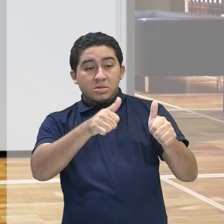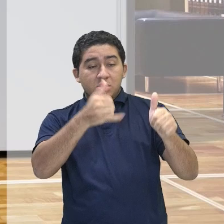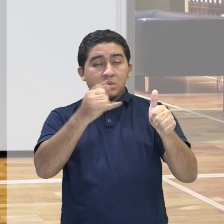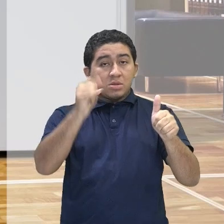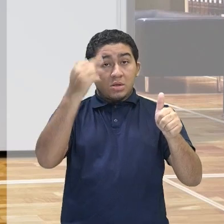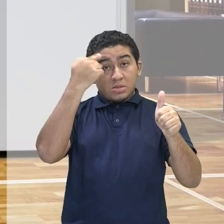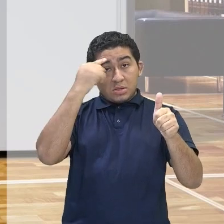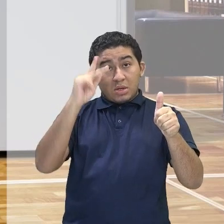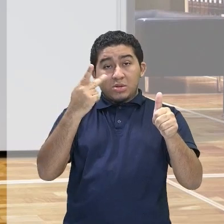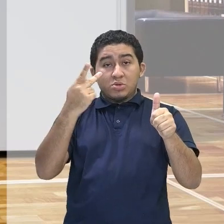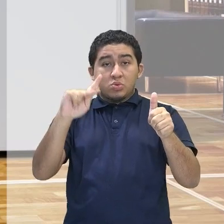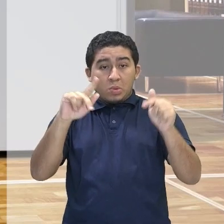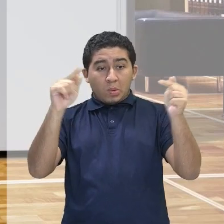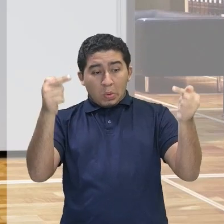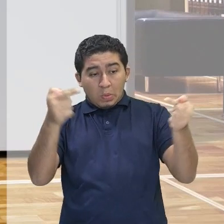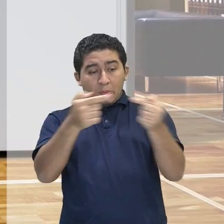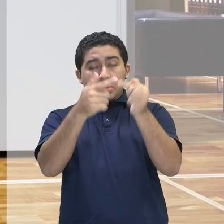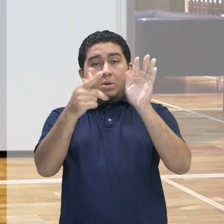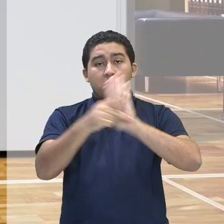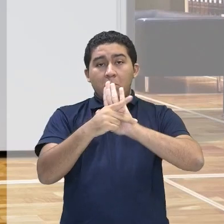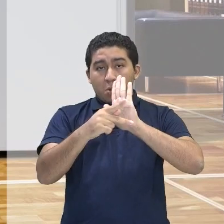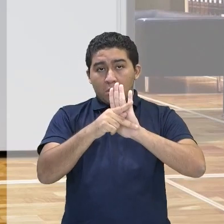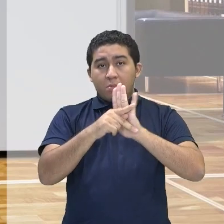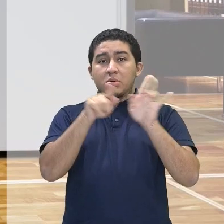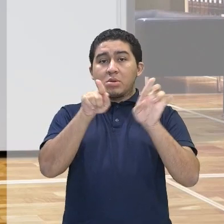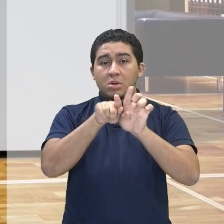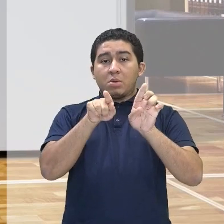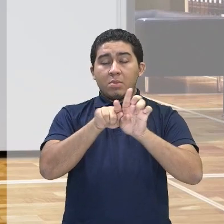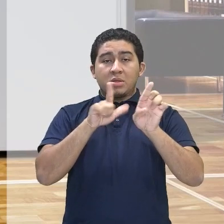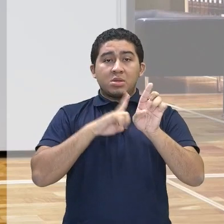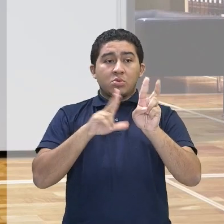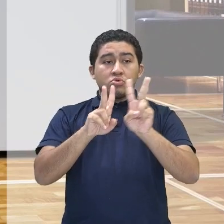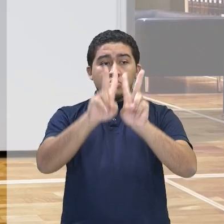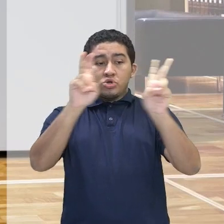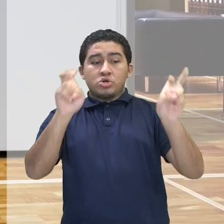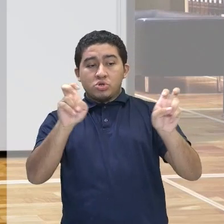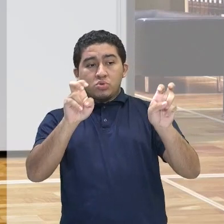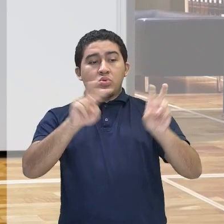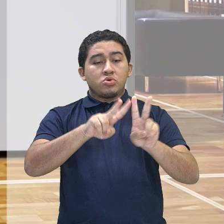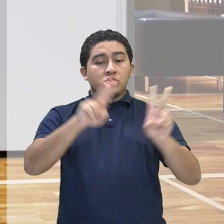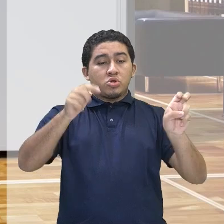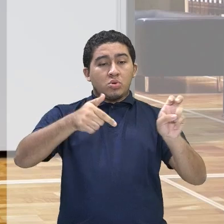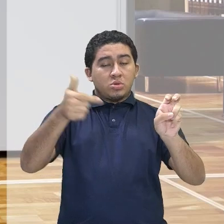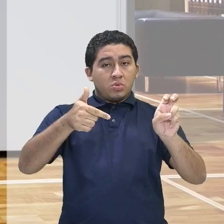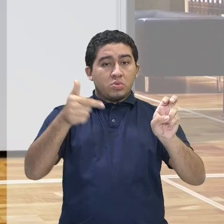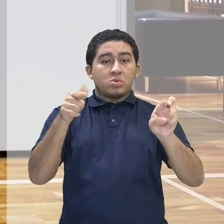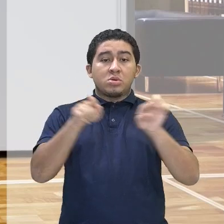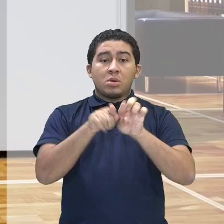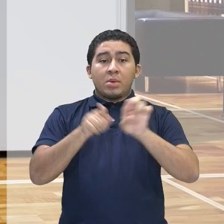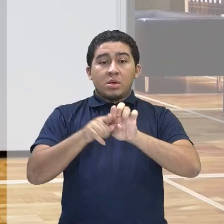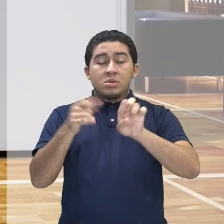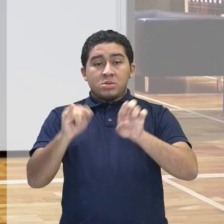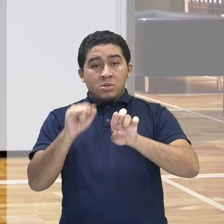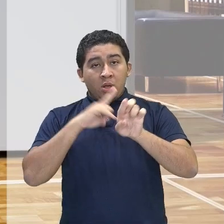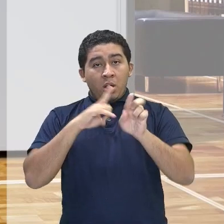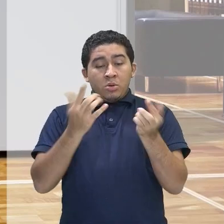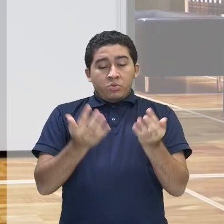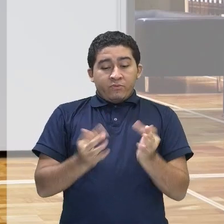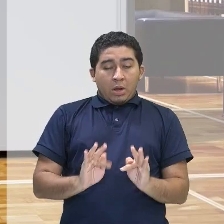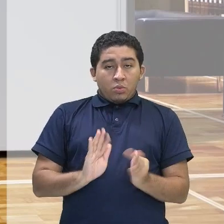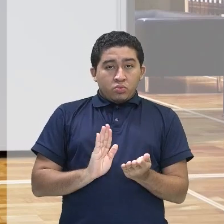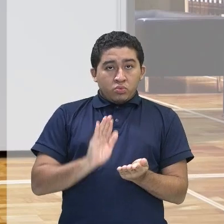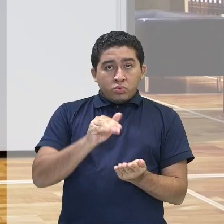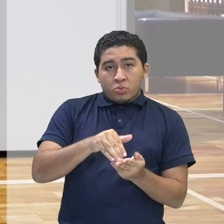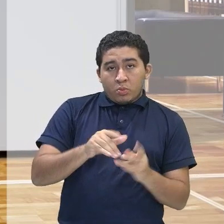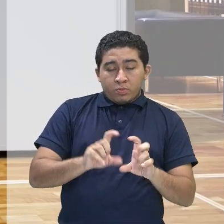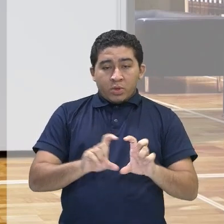está vendo lá no primeiro parágrafo também está batendo com título, com subtítulo. E se está a mesma ideia também lá no final, que é